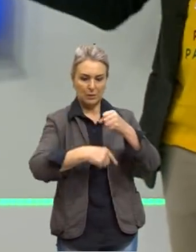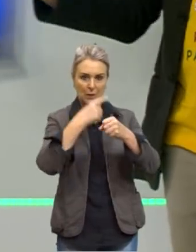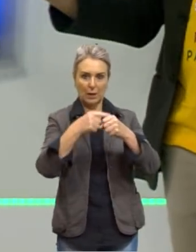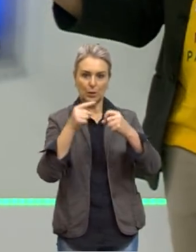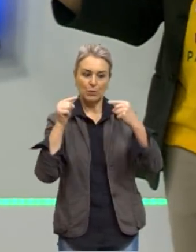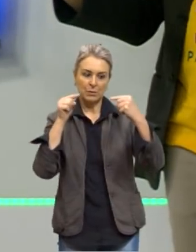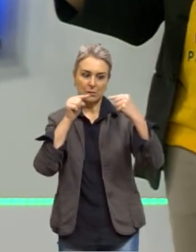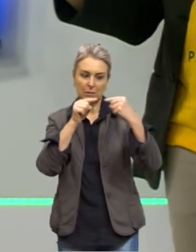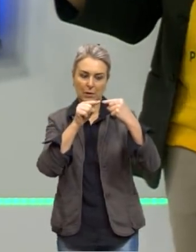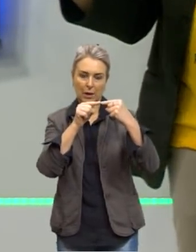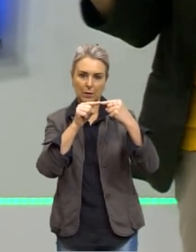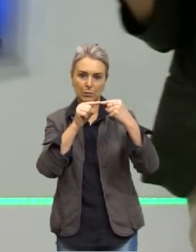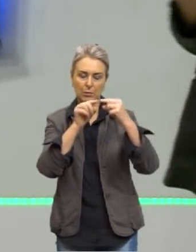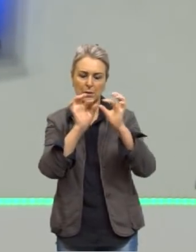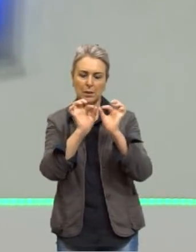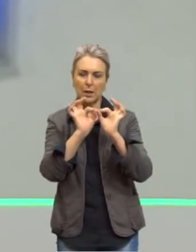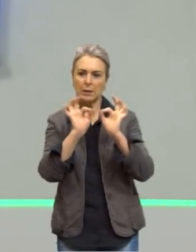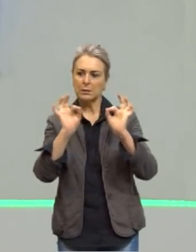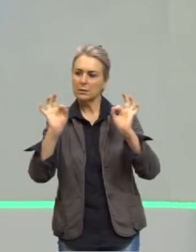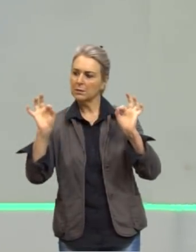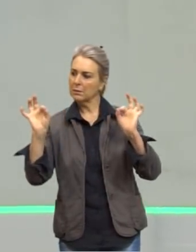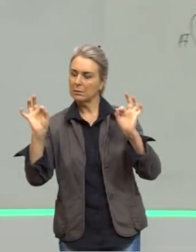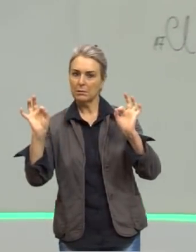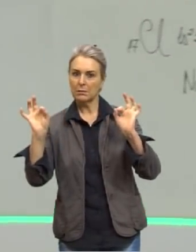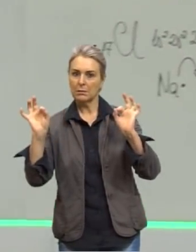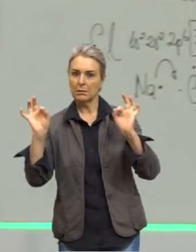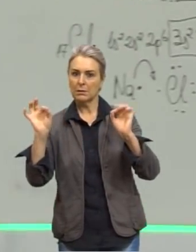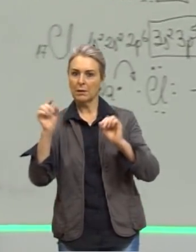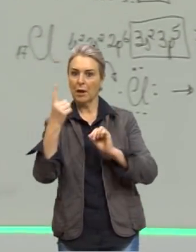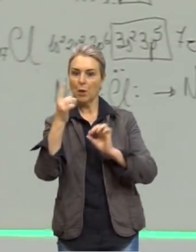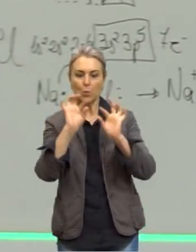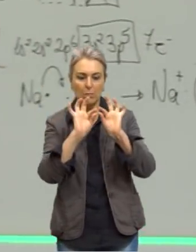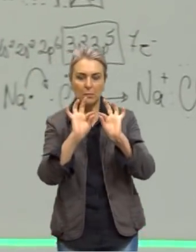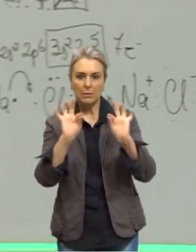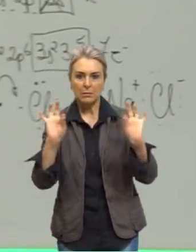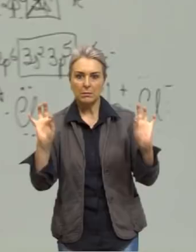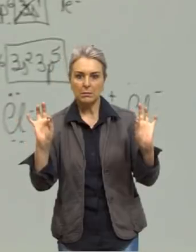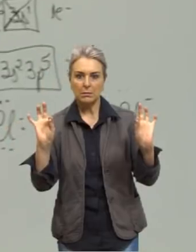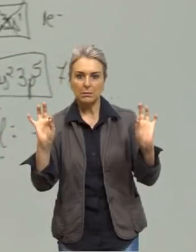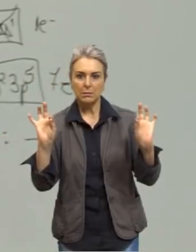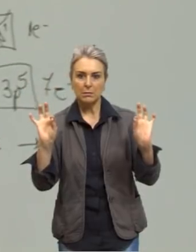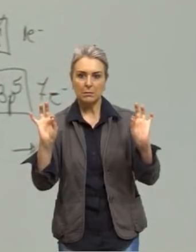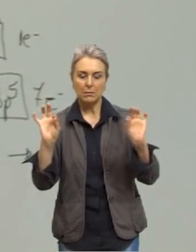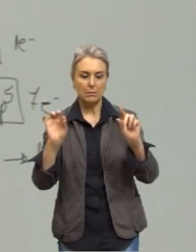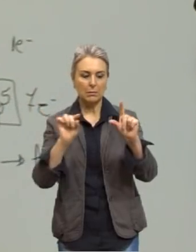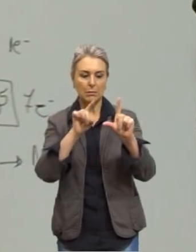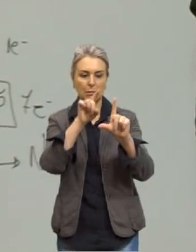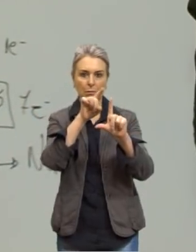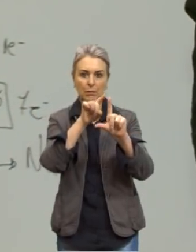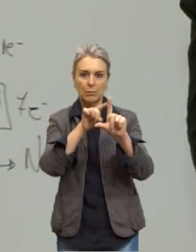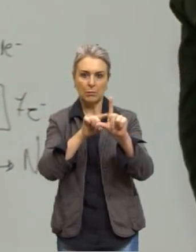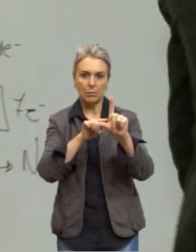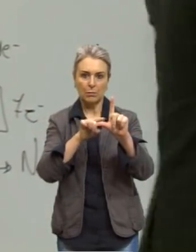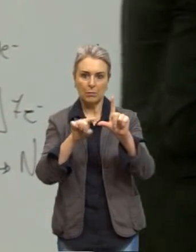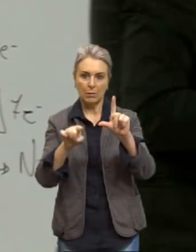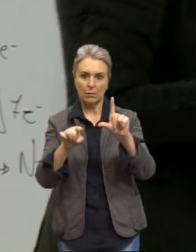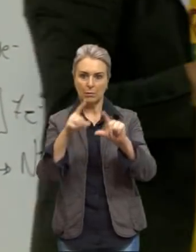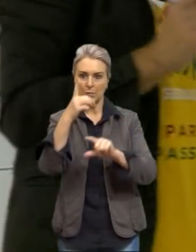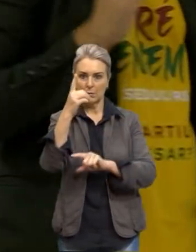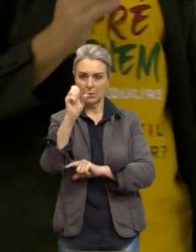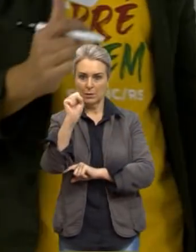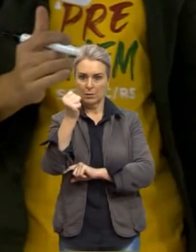distância que eu posso ter desses atos uma linha ou seja um ângulo de 180